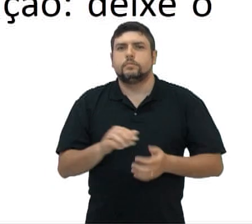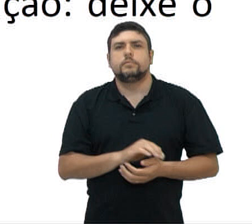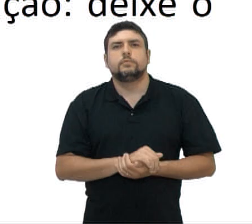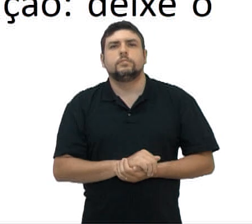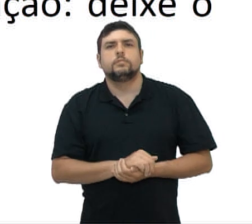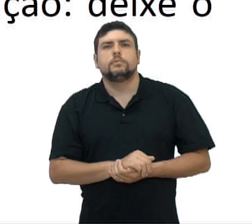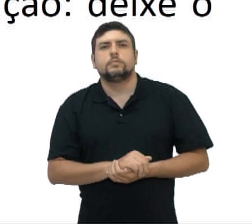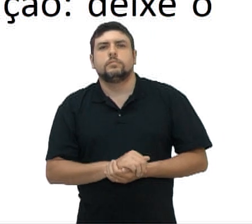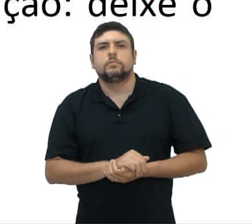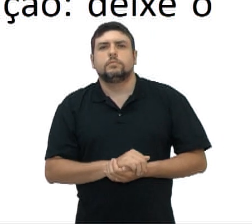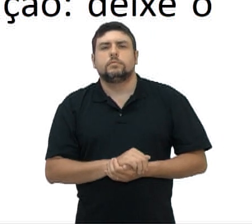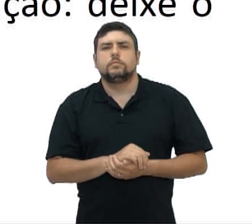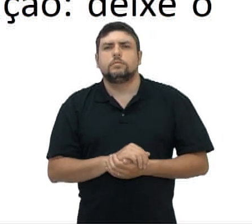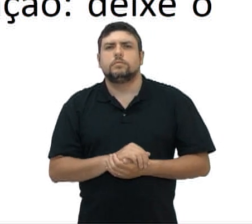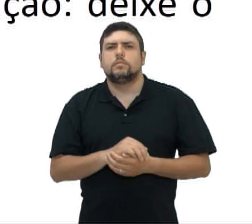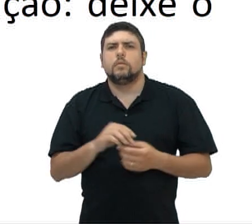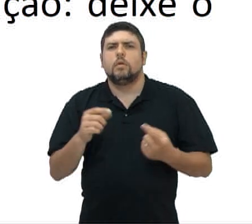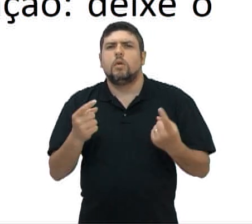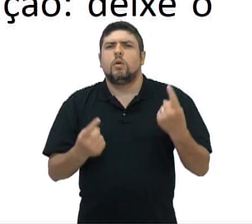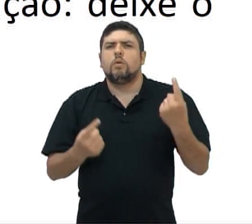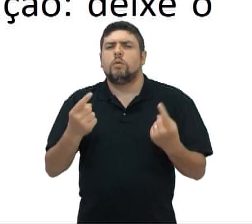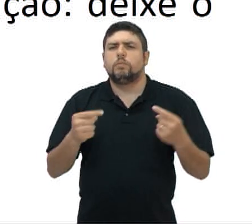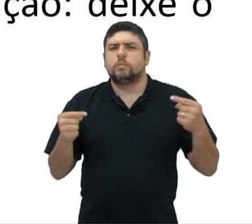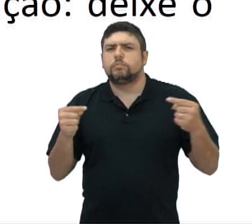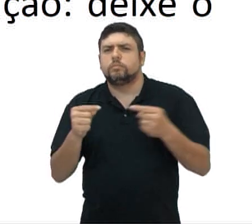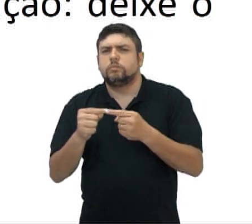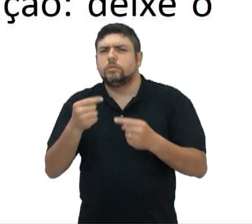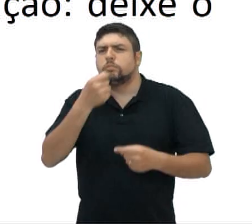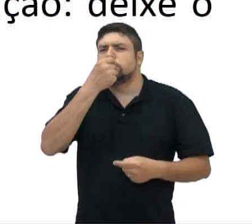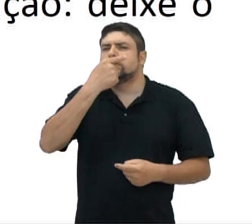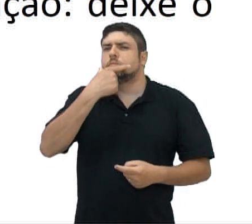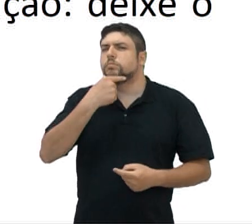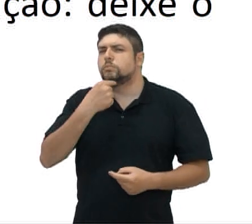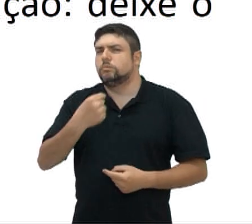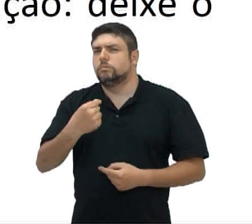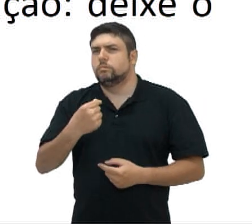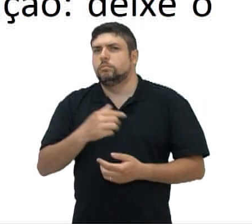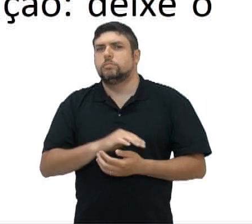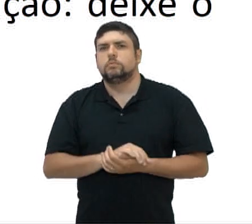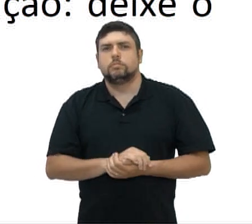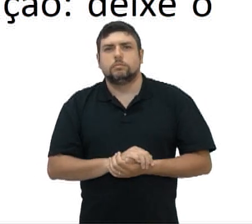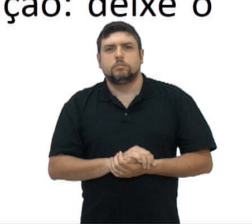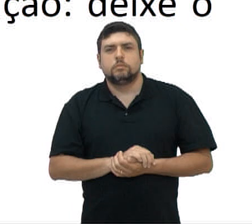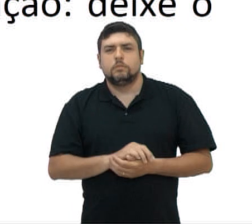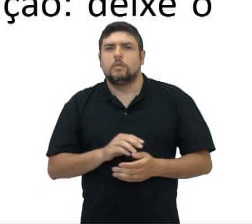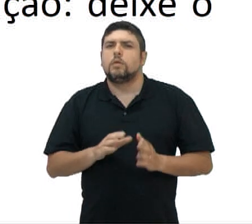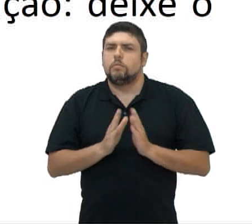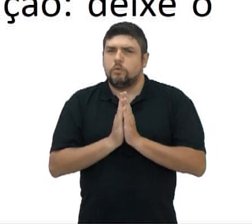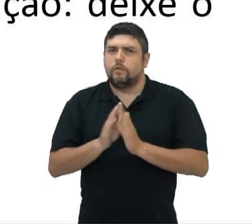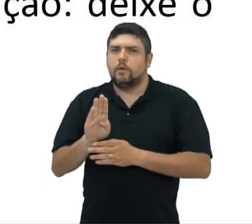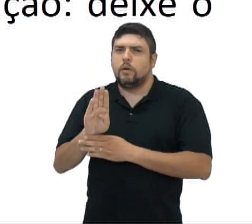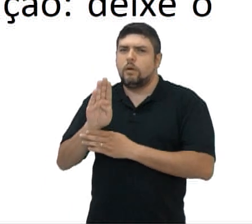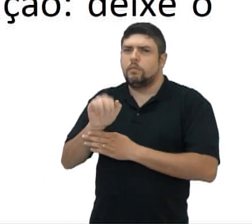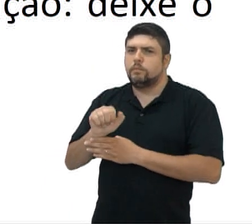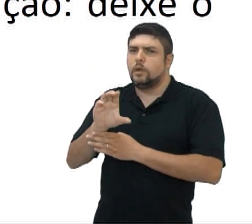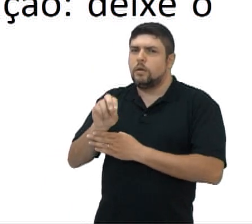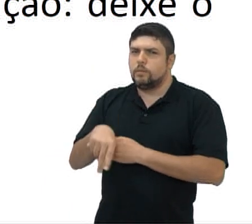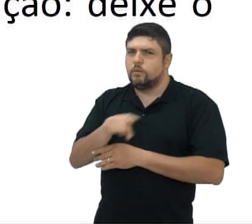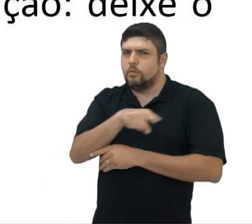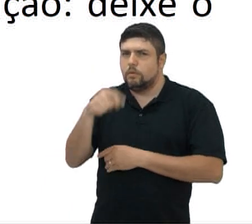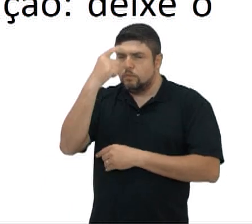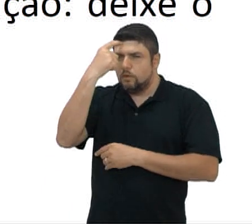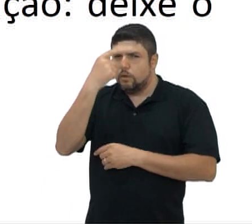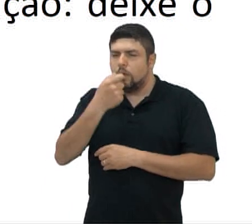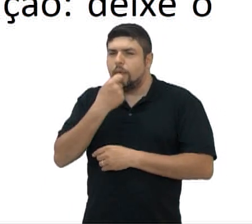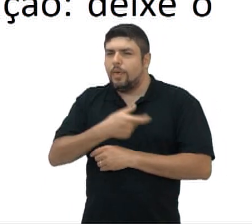das seguintes ideias pertencem ao filósofo Francis Bacon? Não fizemos piadinha com o nome Bacon ainda, né? Mas aposto que vocês